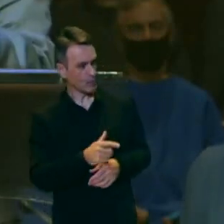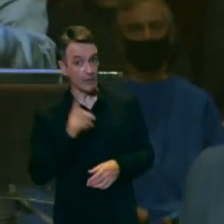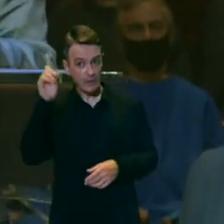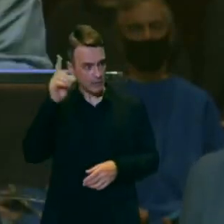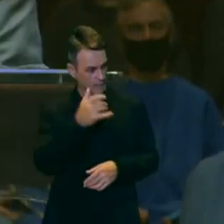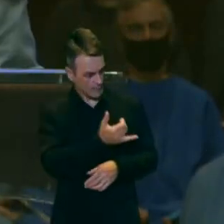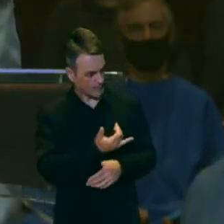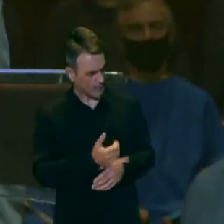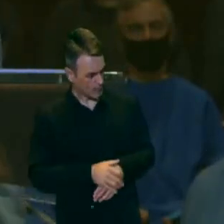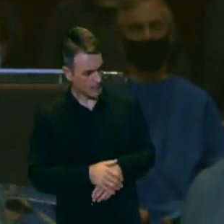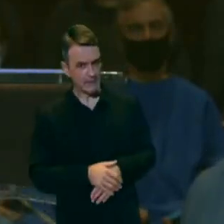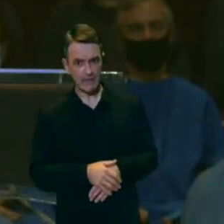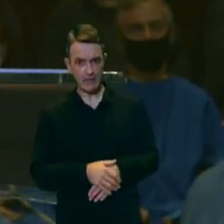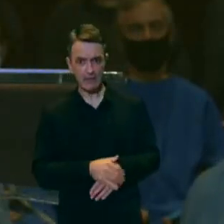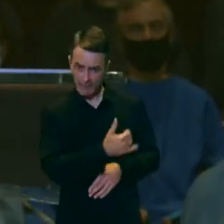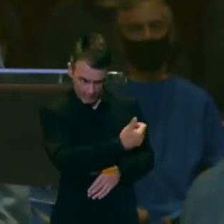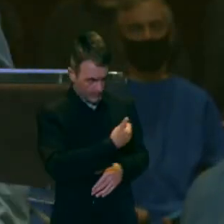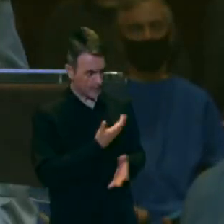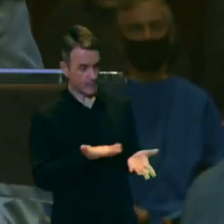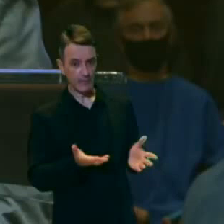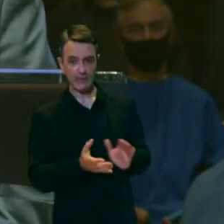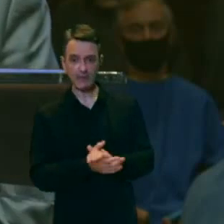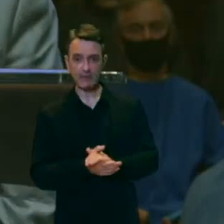ele endurecia o seu coração.